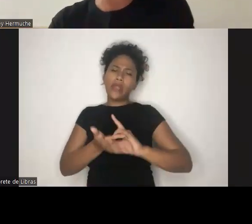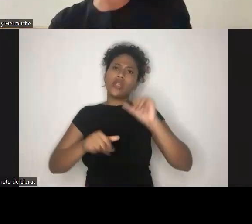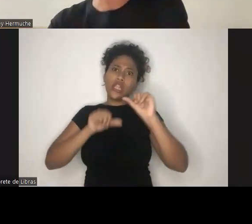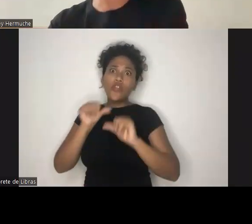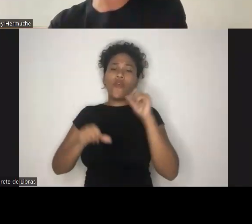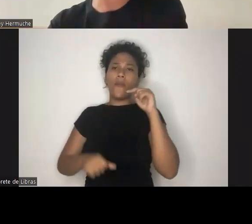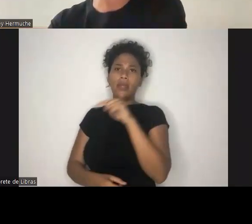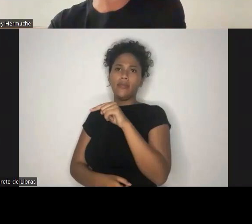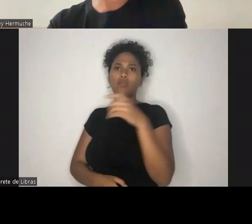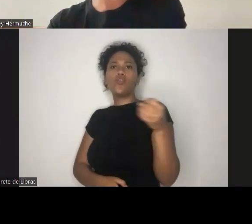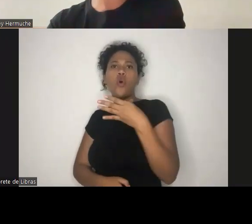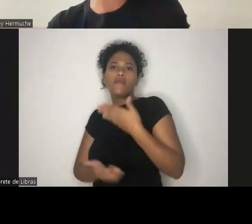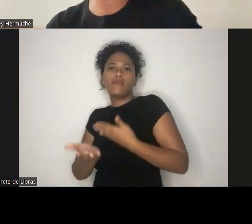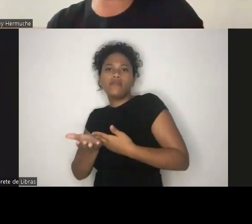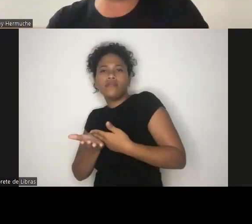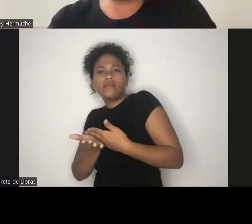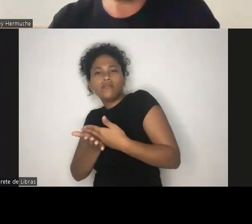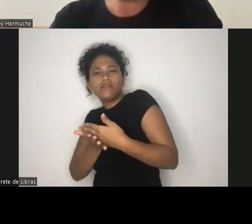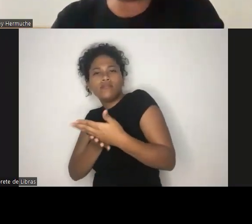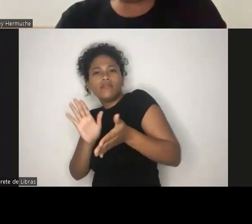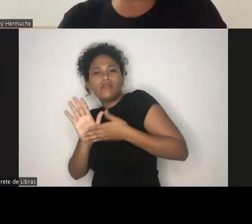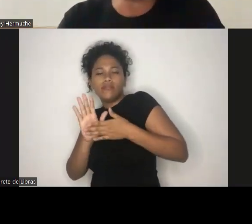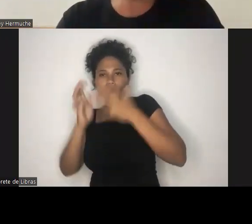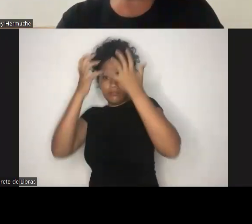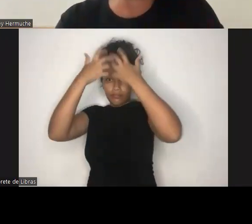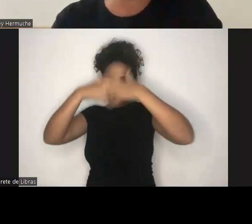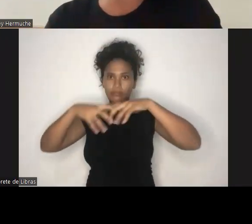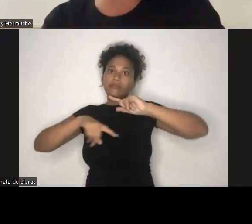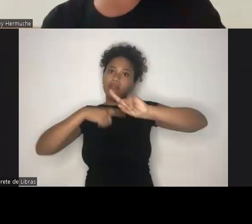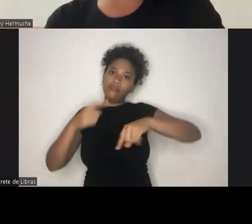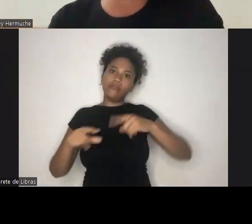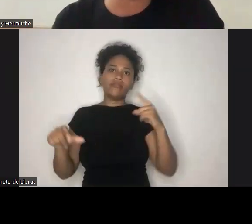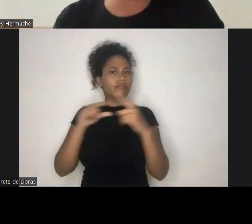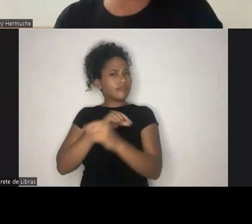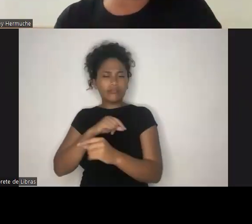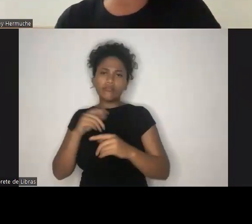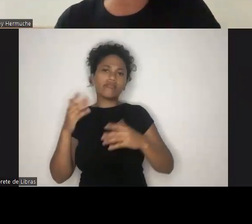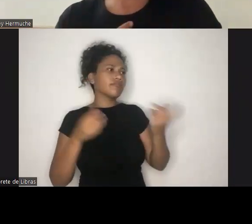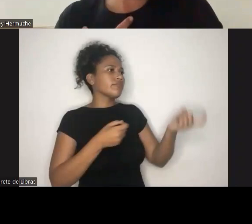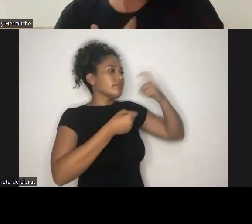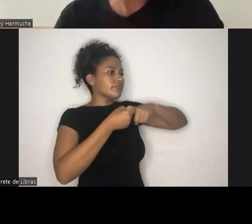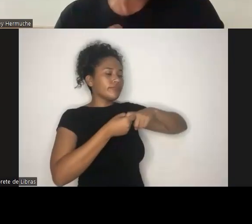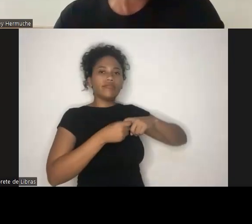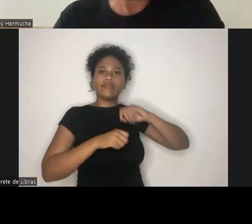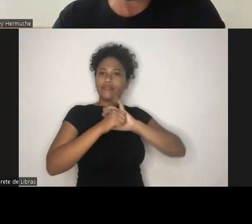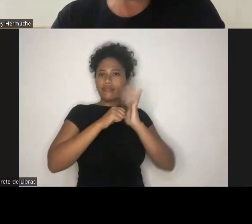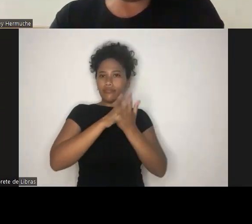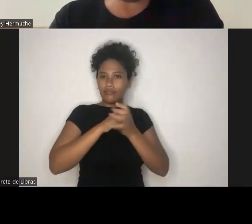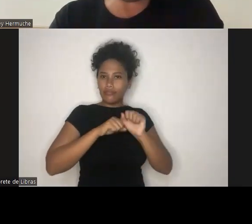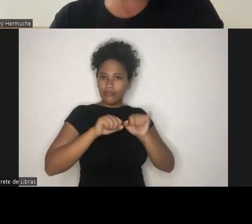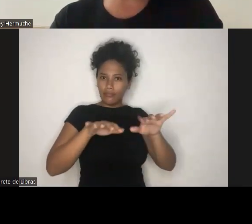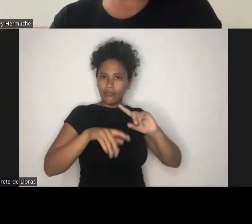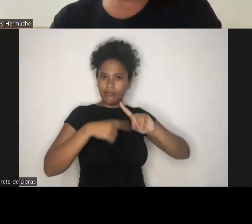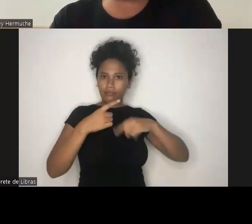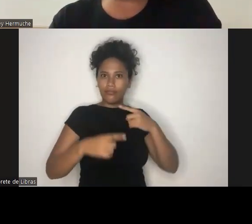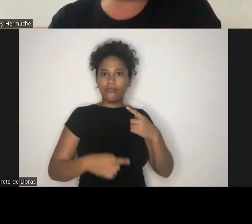numa nova iniciativa de reflexão e depois eu realmente eu voltei para minha depois da pandemia essa